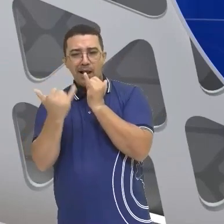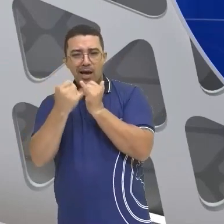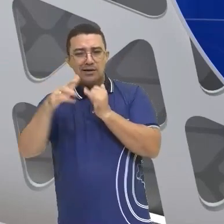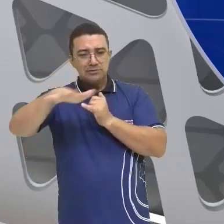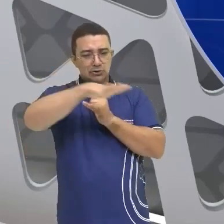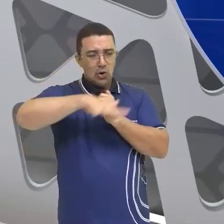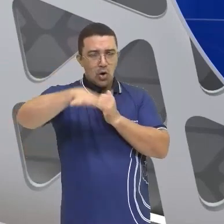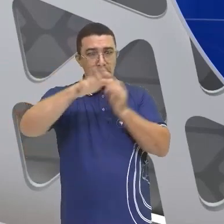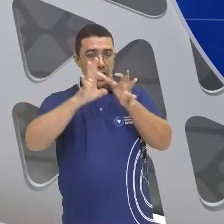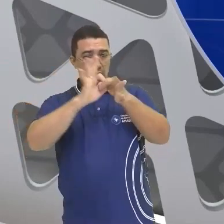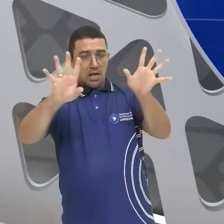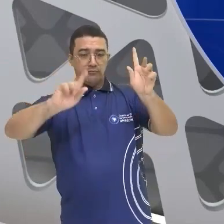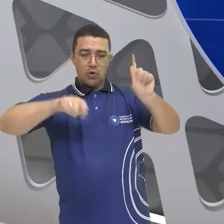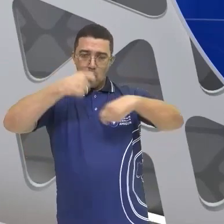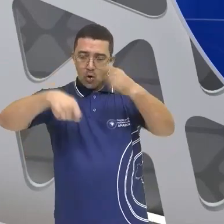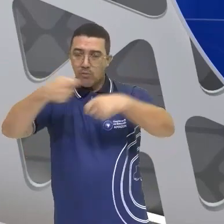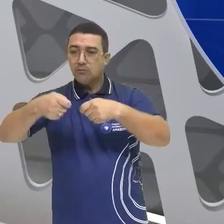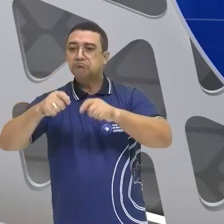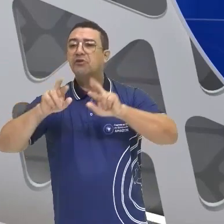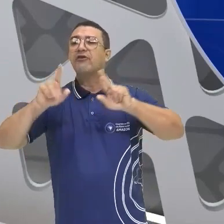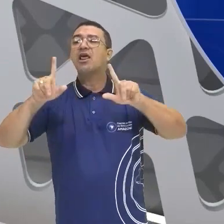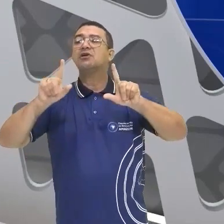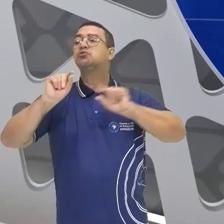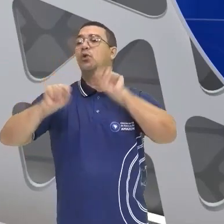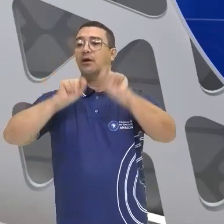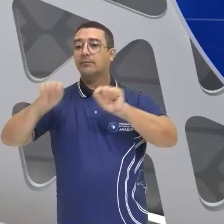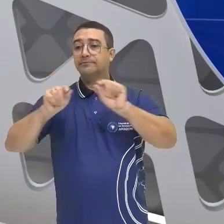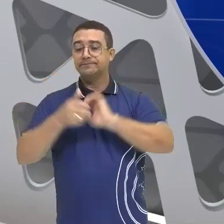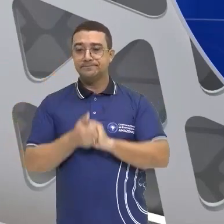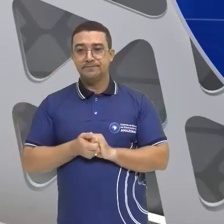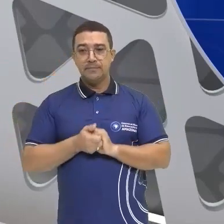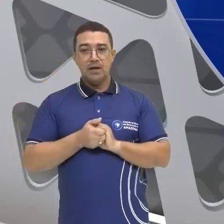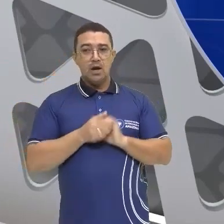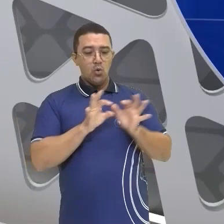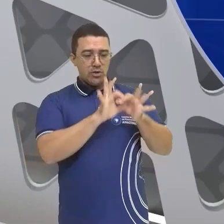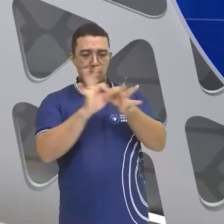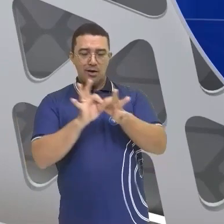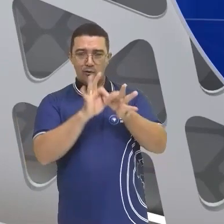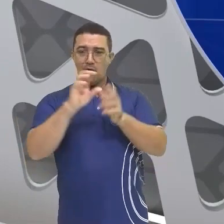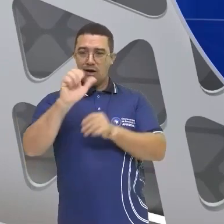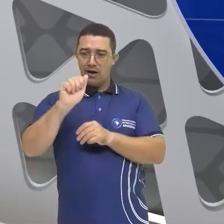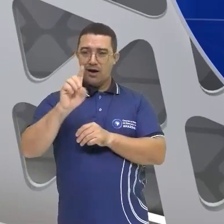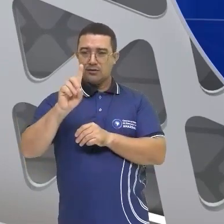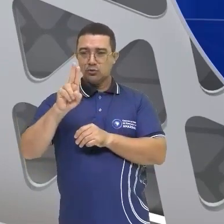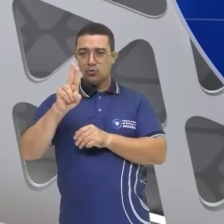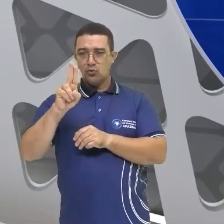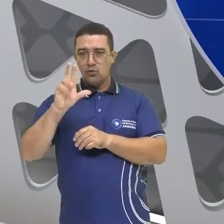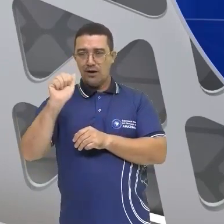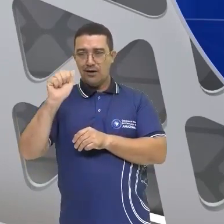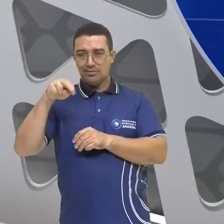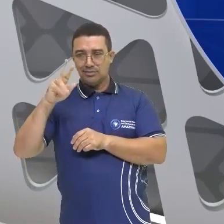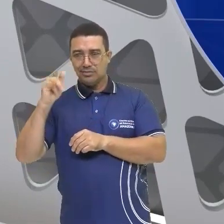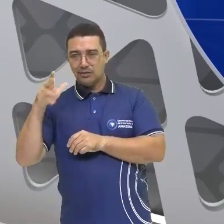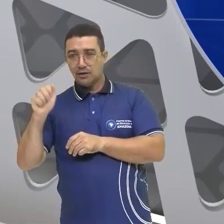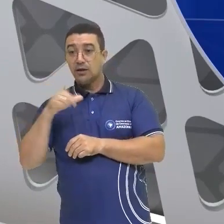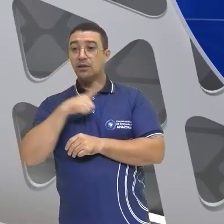zona de livre comércio. E o que tem de diferente, professor? Olha, na união aduaneira nós temos a